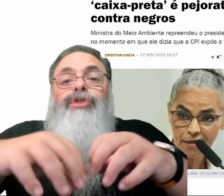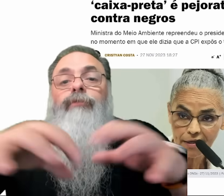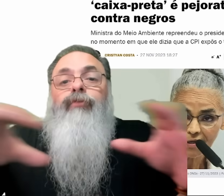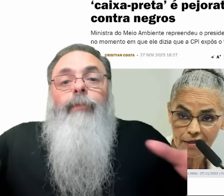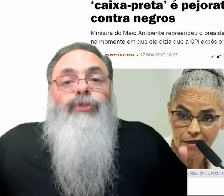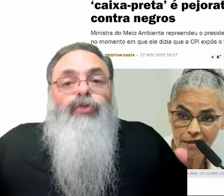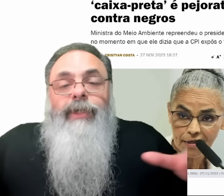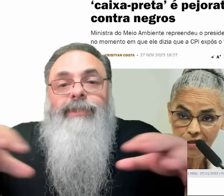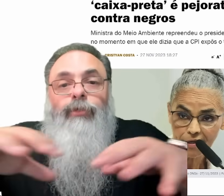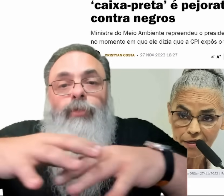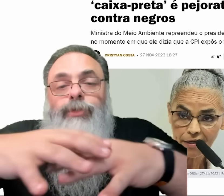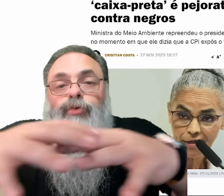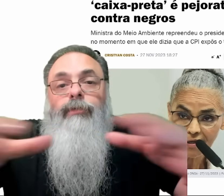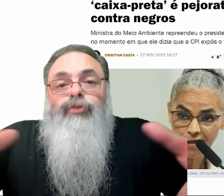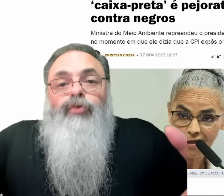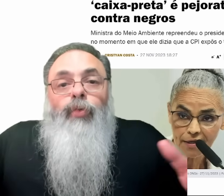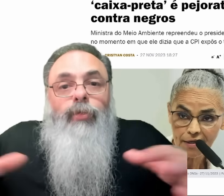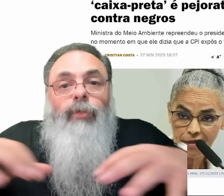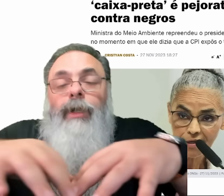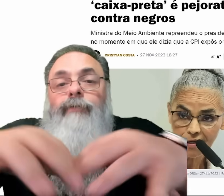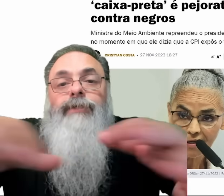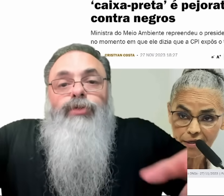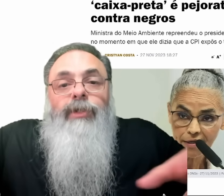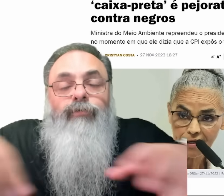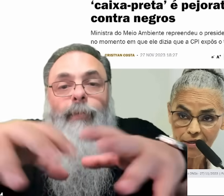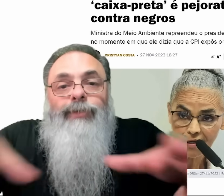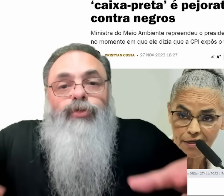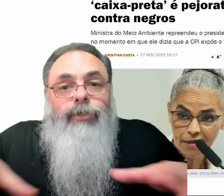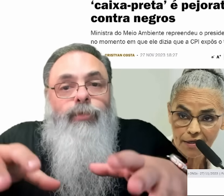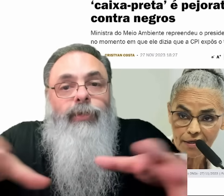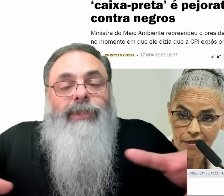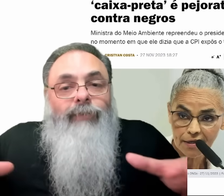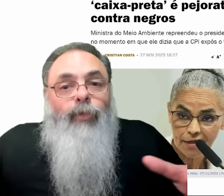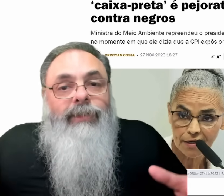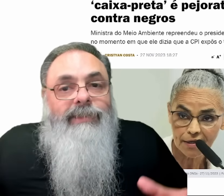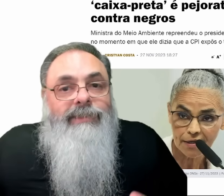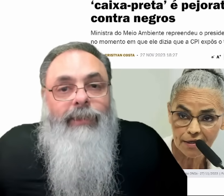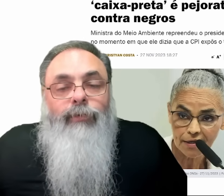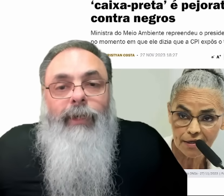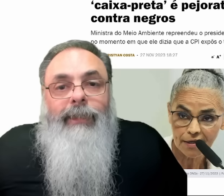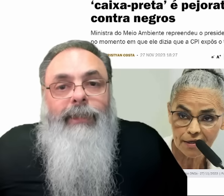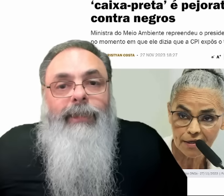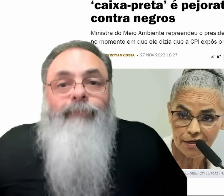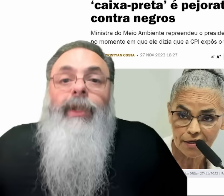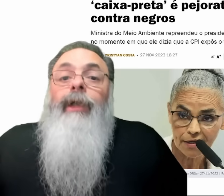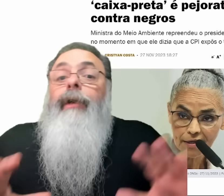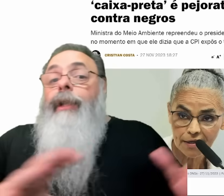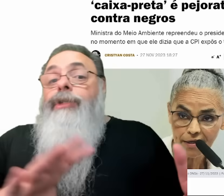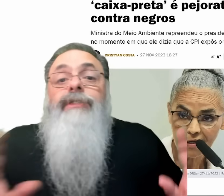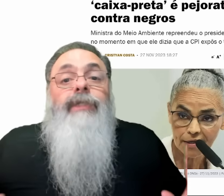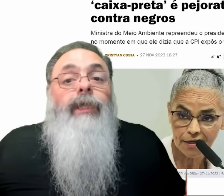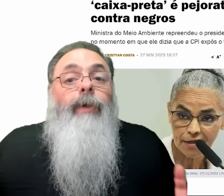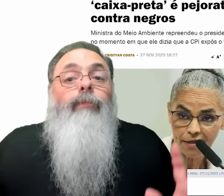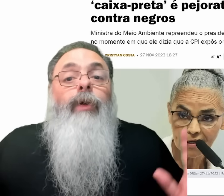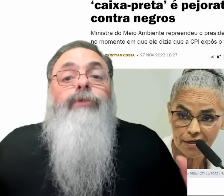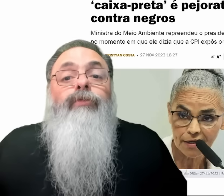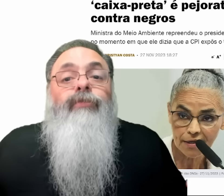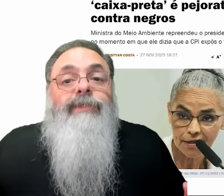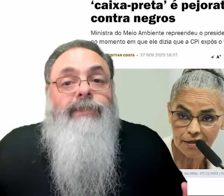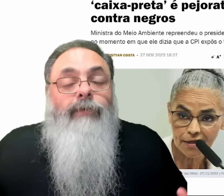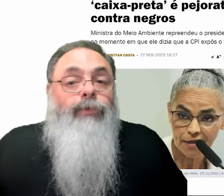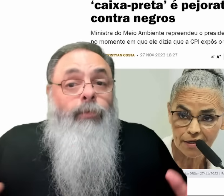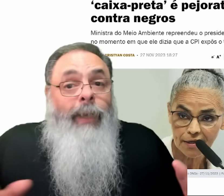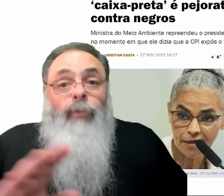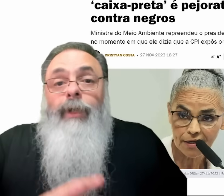você não tinha informações era totalmente escuro você não tinha informações sobre o que tava acontecendo ali né Ela disse que é uma uma coisa